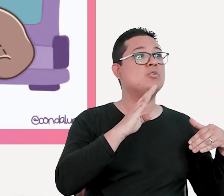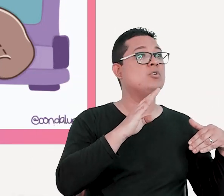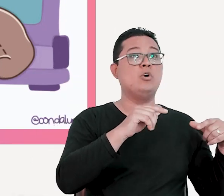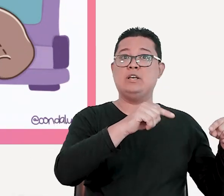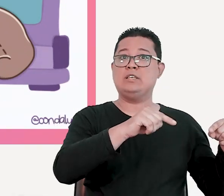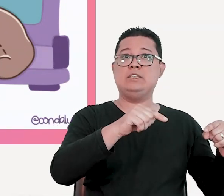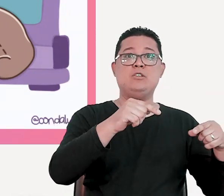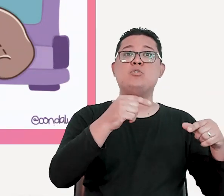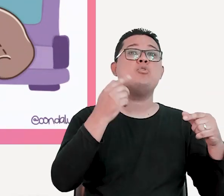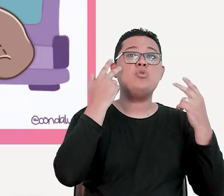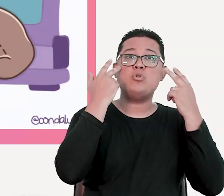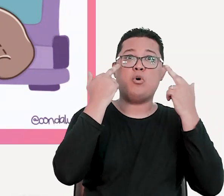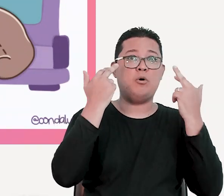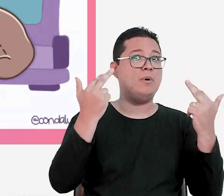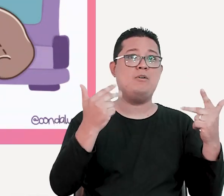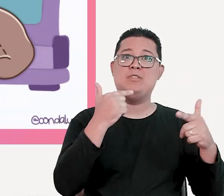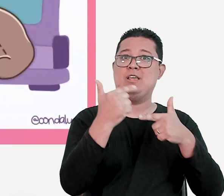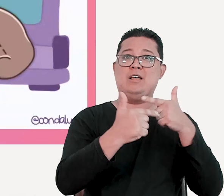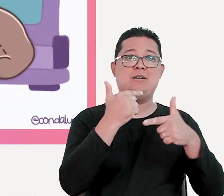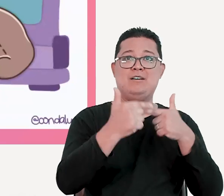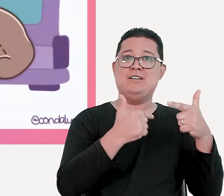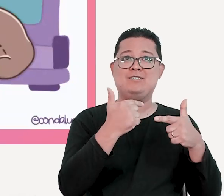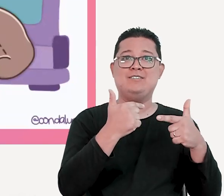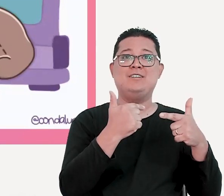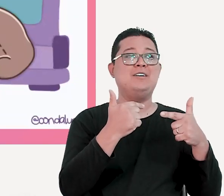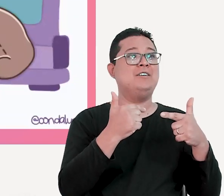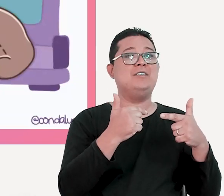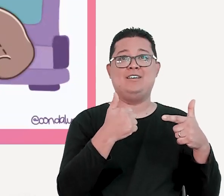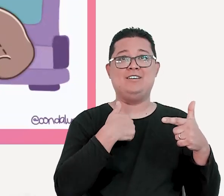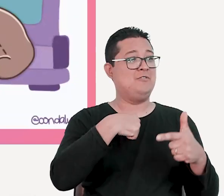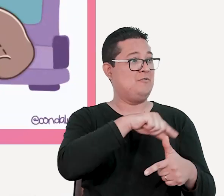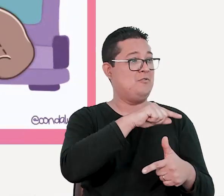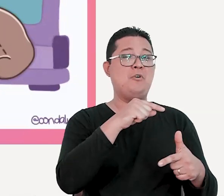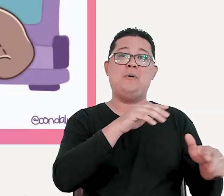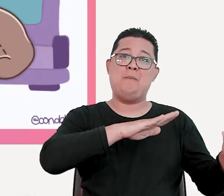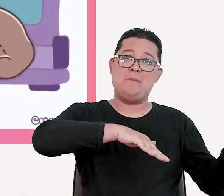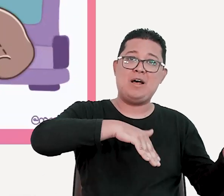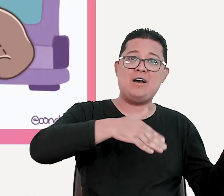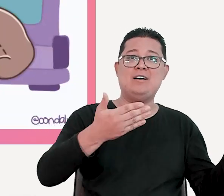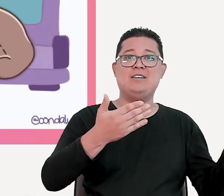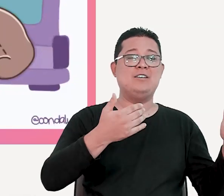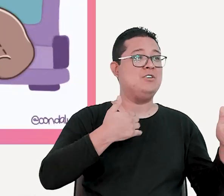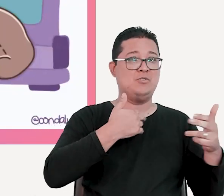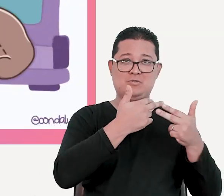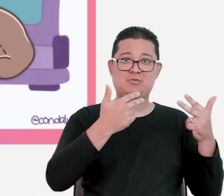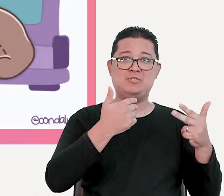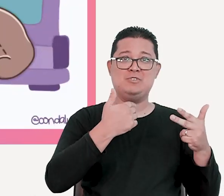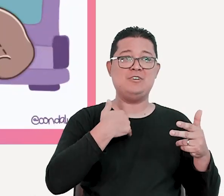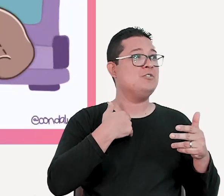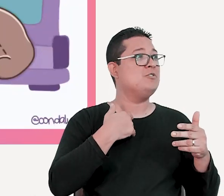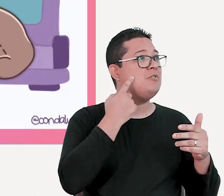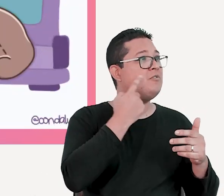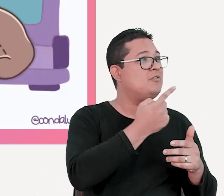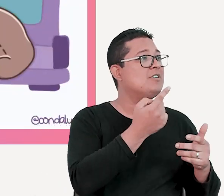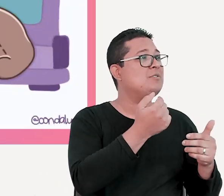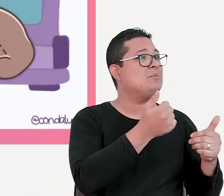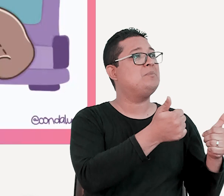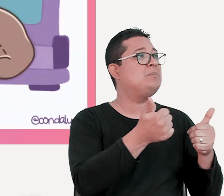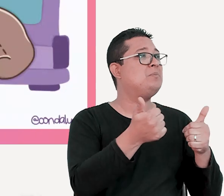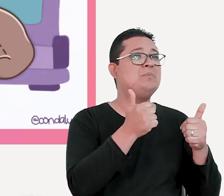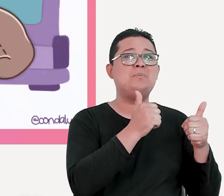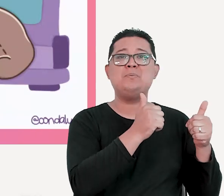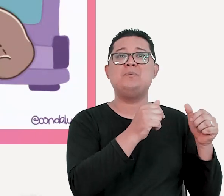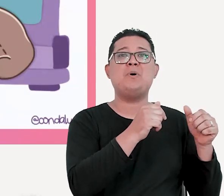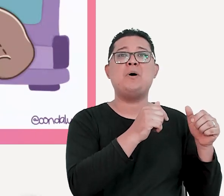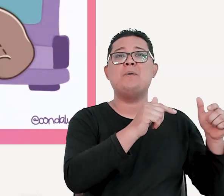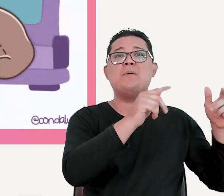nos feriados eu trabalho. No carnaval, por exemplo, esse carnaval, por coincidência, eu não vou trabalhar na segunda, porque vai ser feriado em Gibraltar